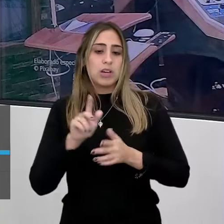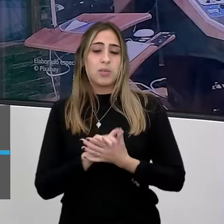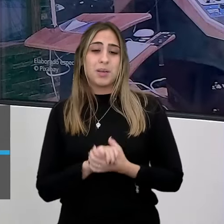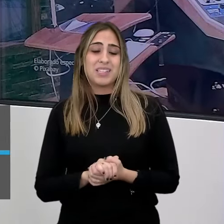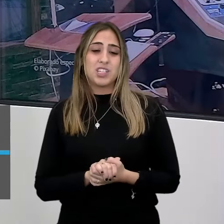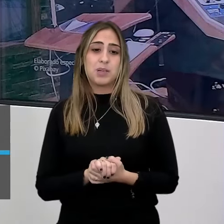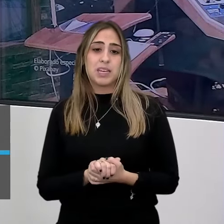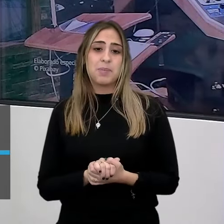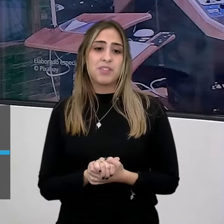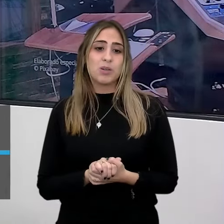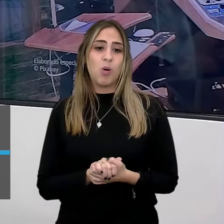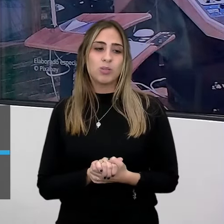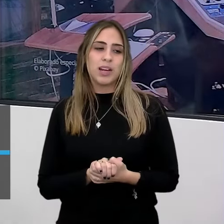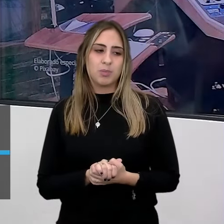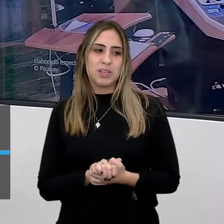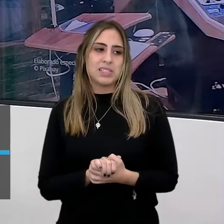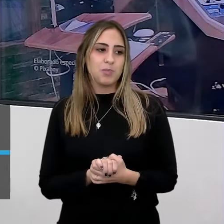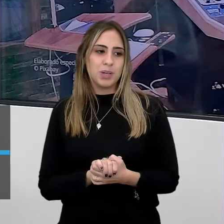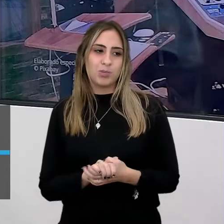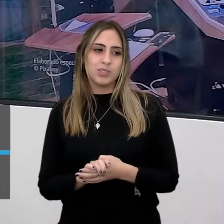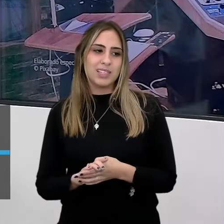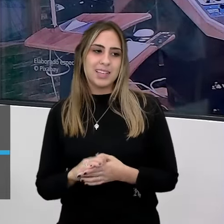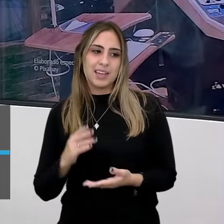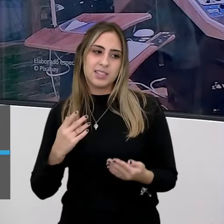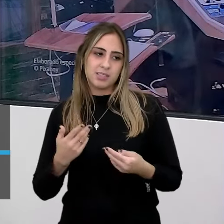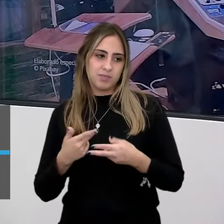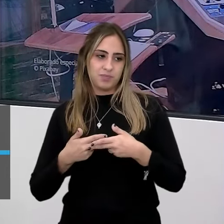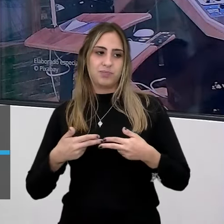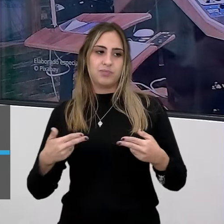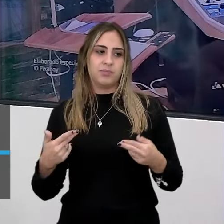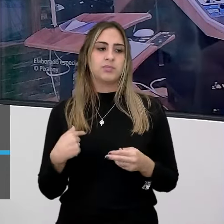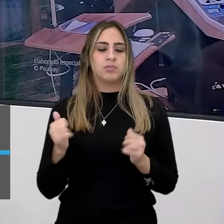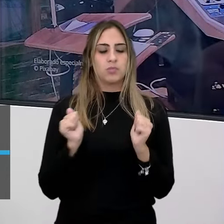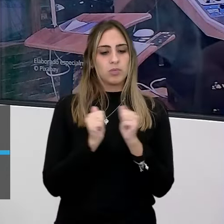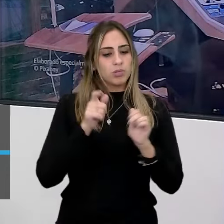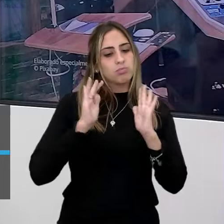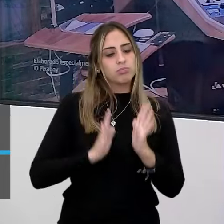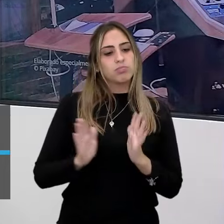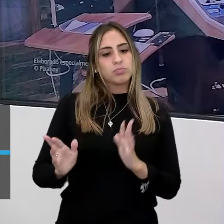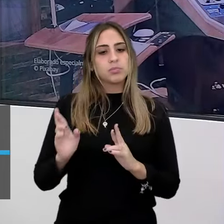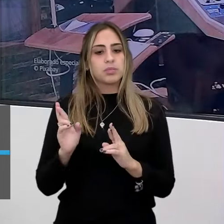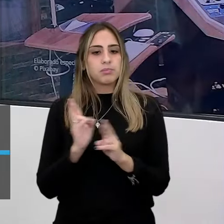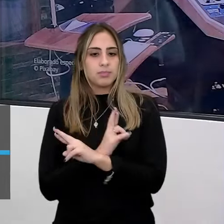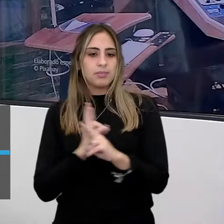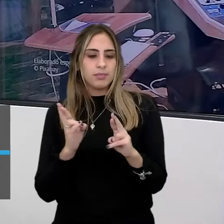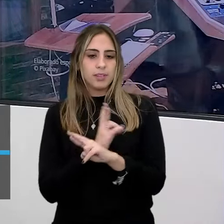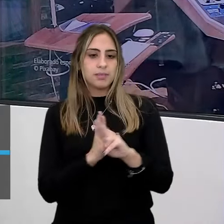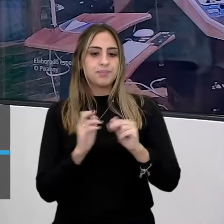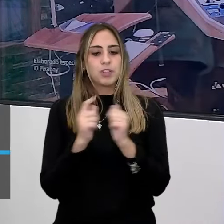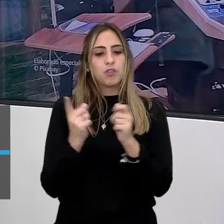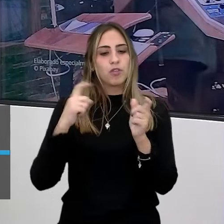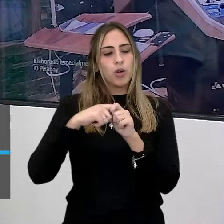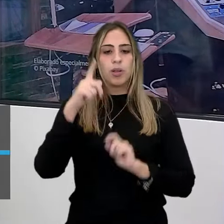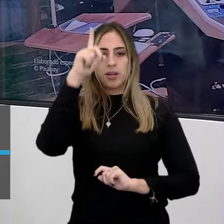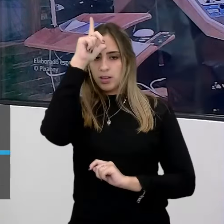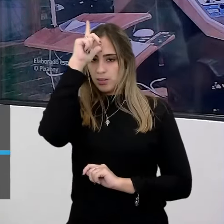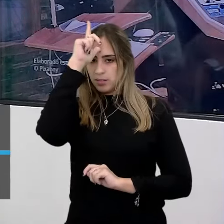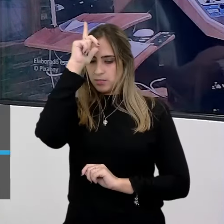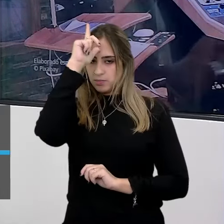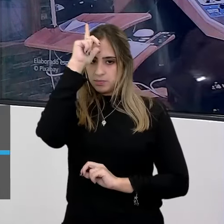revolucionário porém ele acaba tendo alguns problemas com esse quadro revolucionário e volta para Alemanha